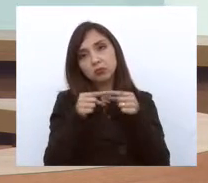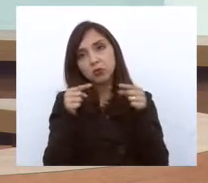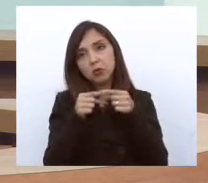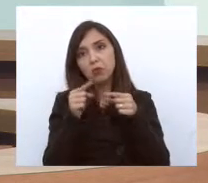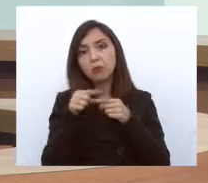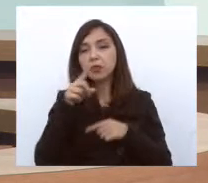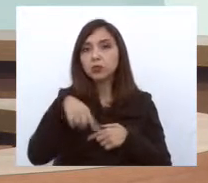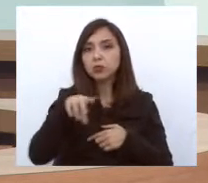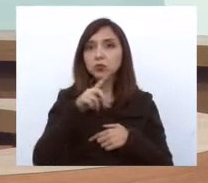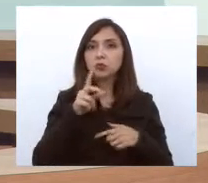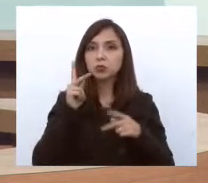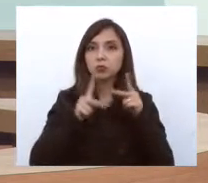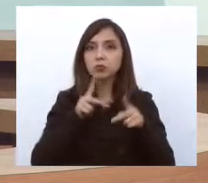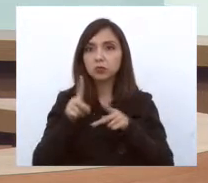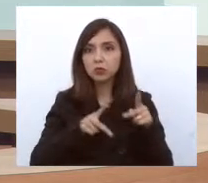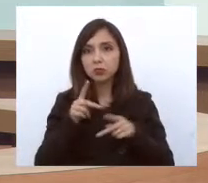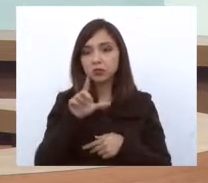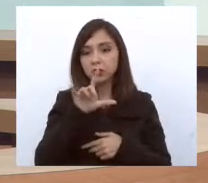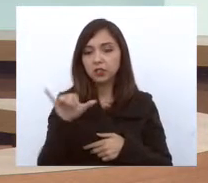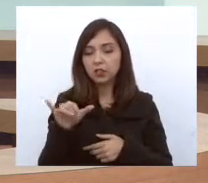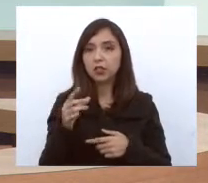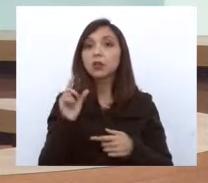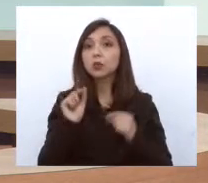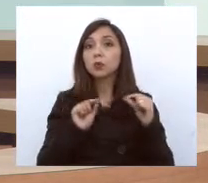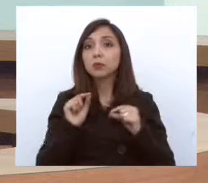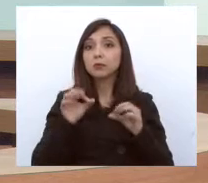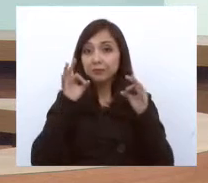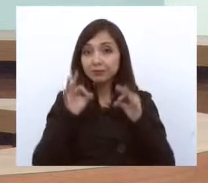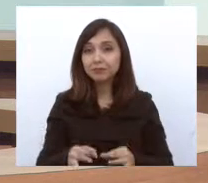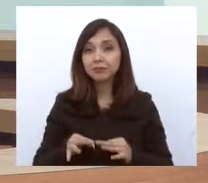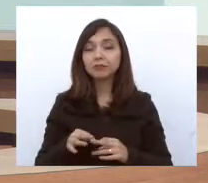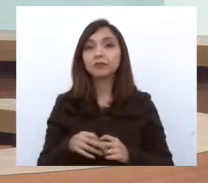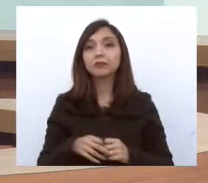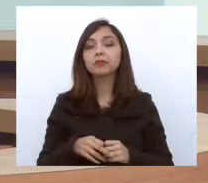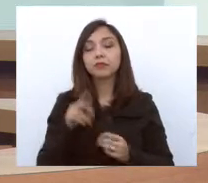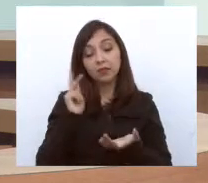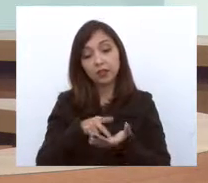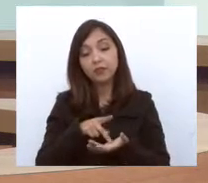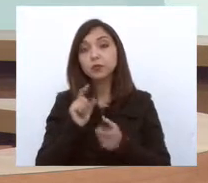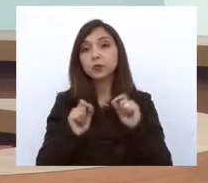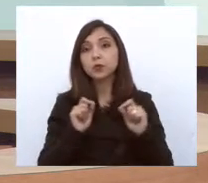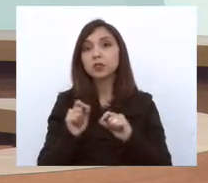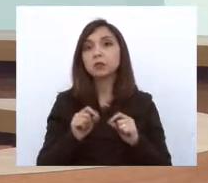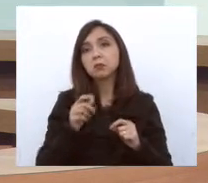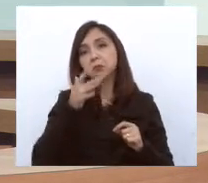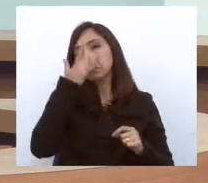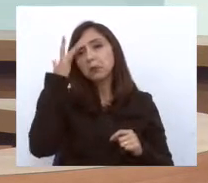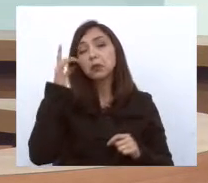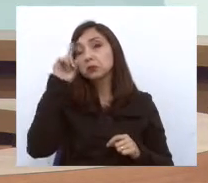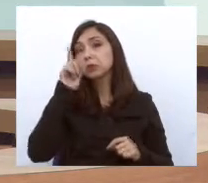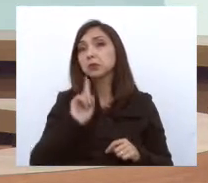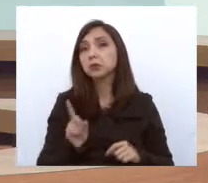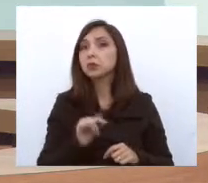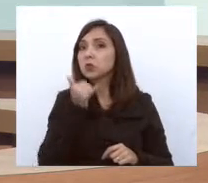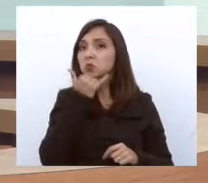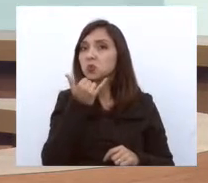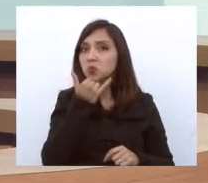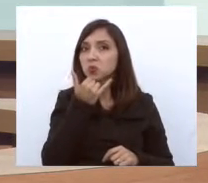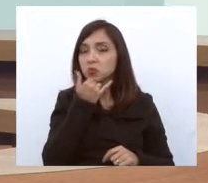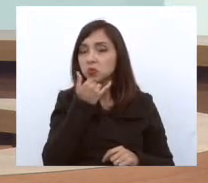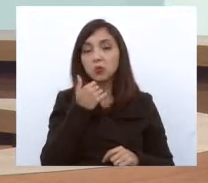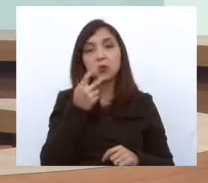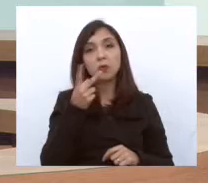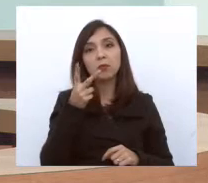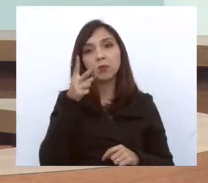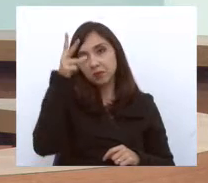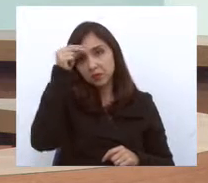da população e o que determina a lei, Luiz Mato Grosso, que é o mais correto, o mais digno, porque na realidade ninguém sabe mais, me desculpe até o prefeito municipal